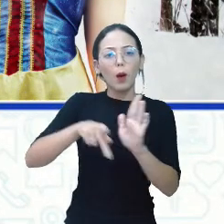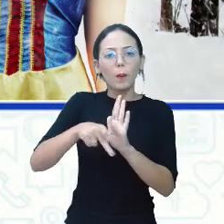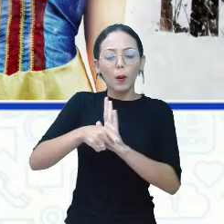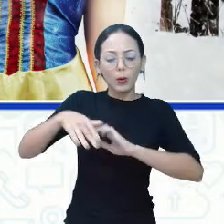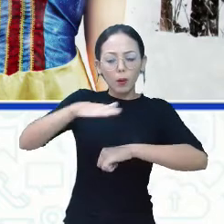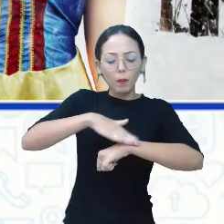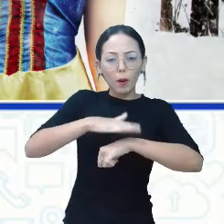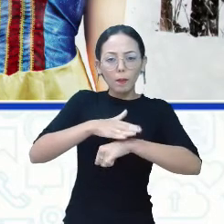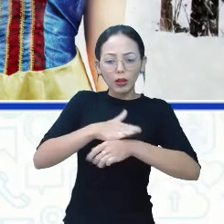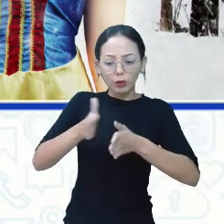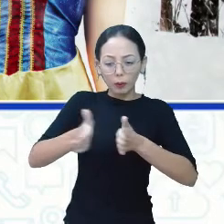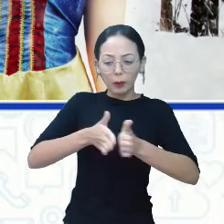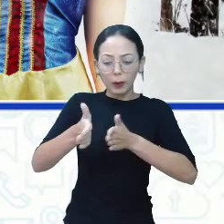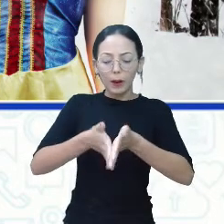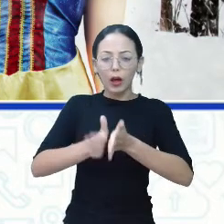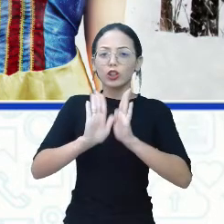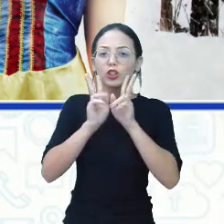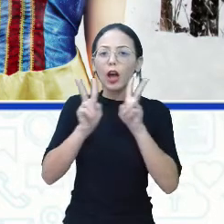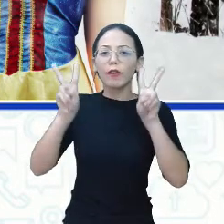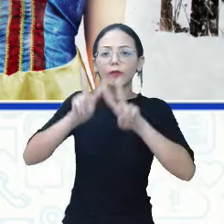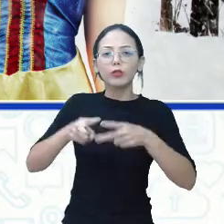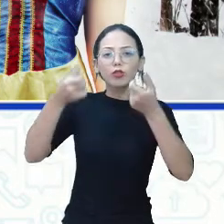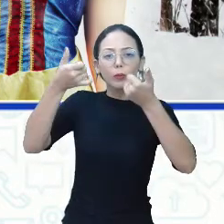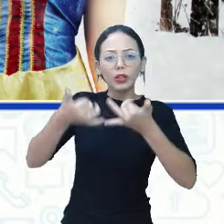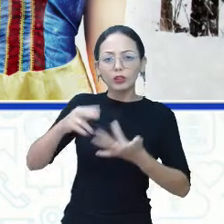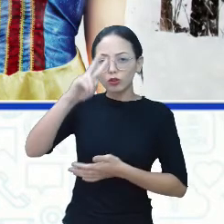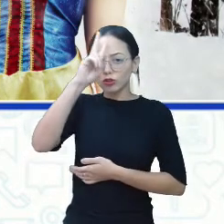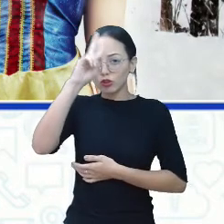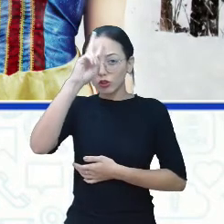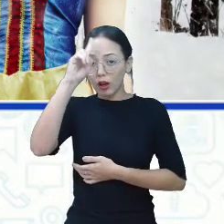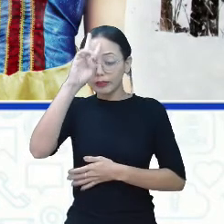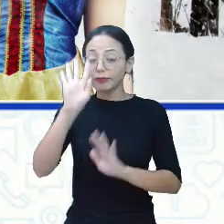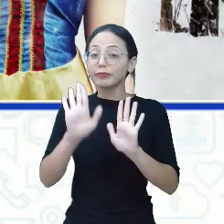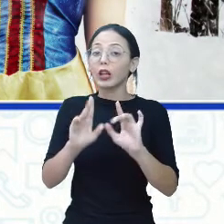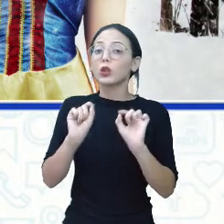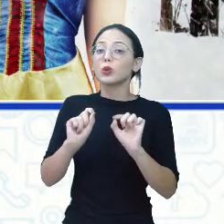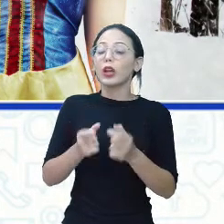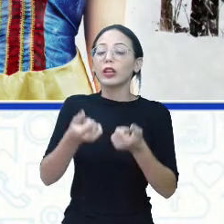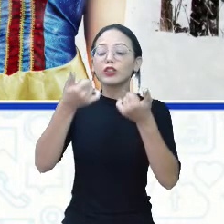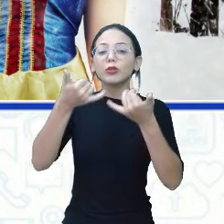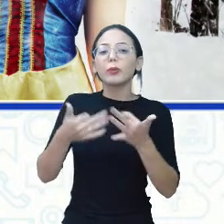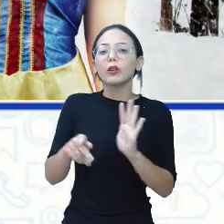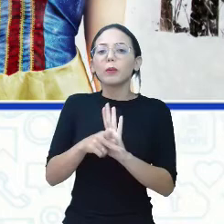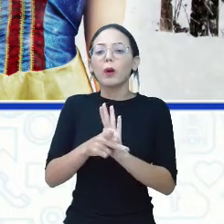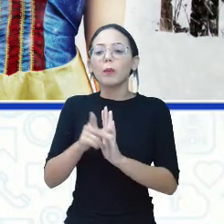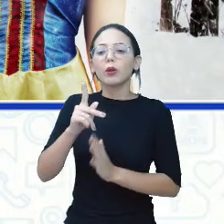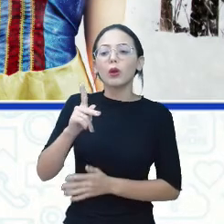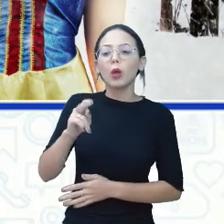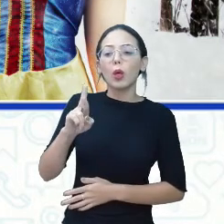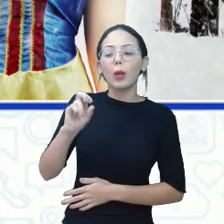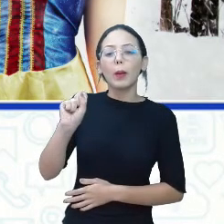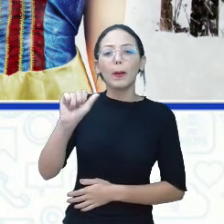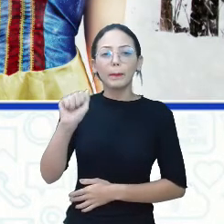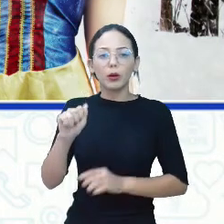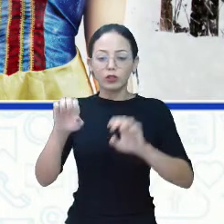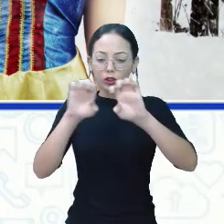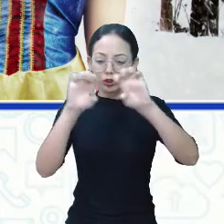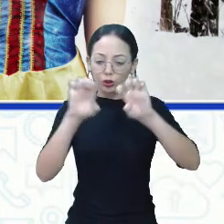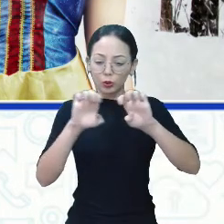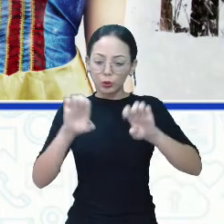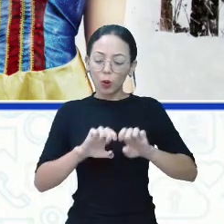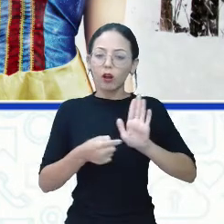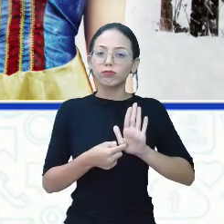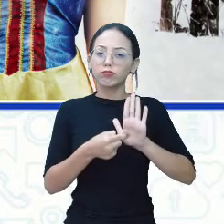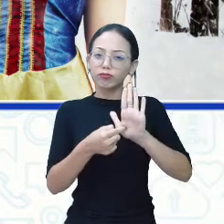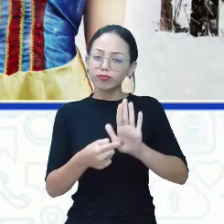espaço determinado, como a gente viu contando a historinha do seu Francisco. Normalmente, ele é escrito em prosa, tá certo? E sua estrutura consiste em